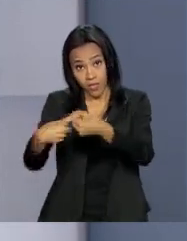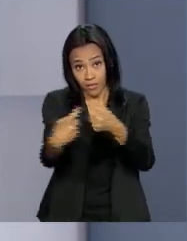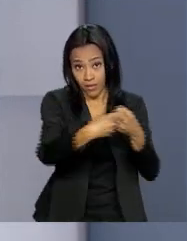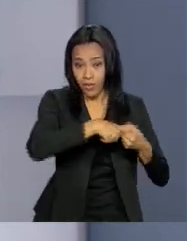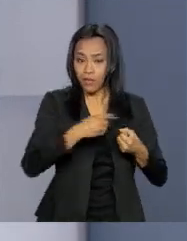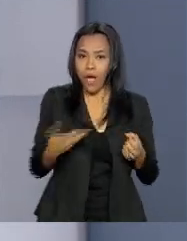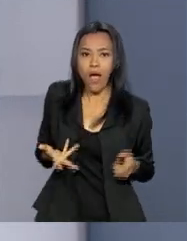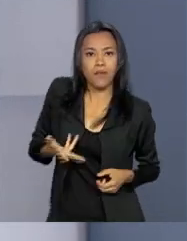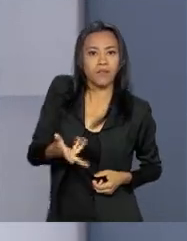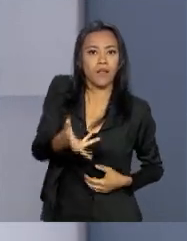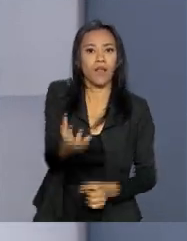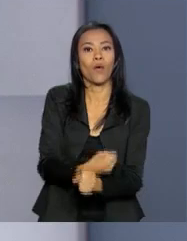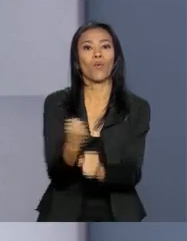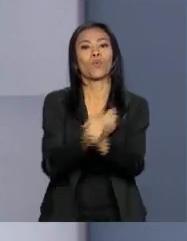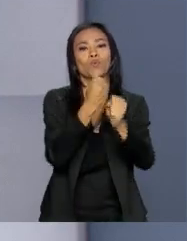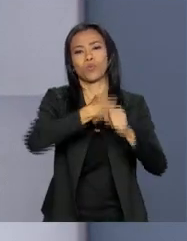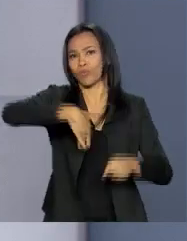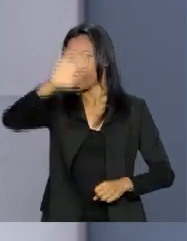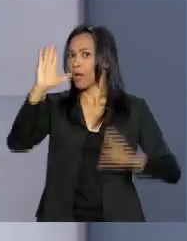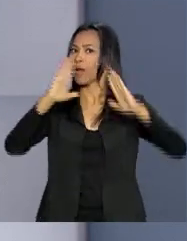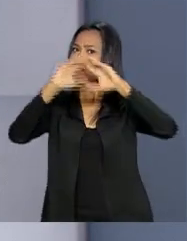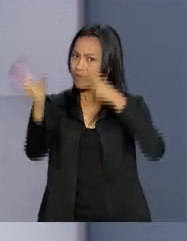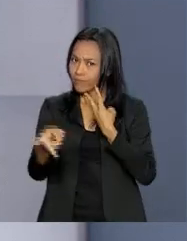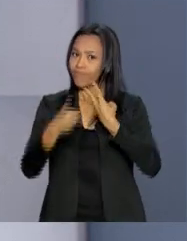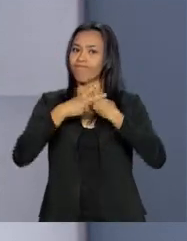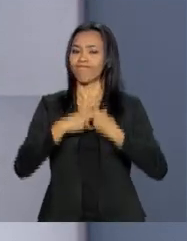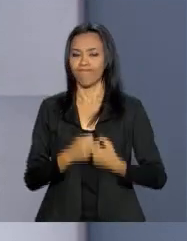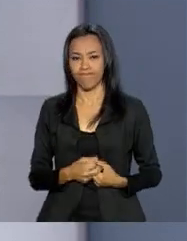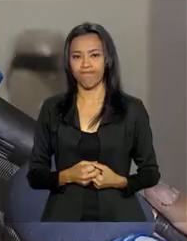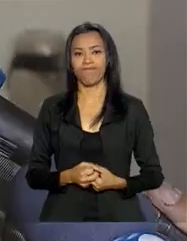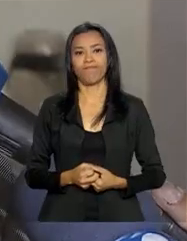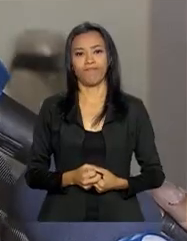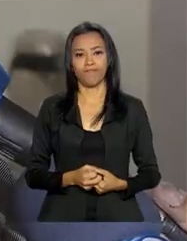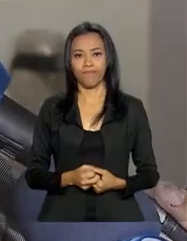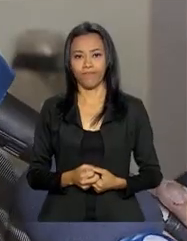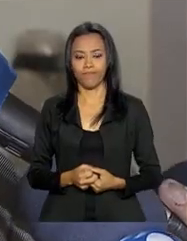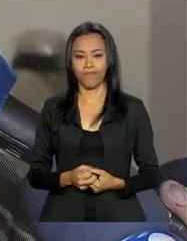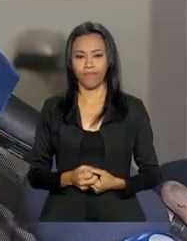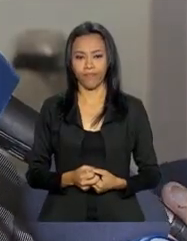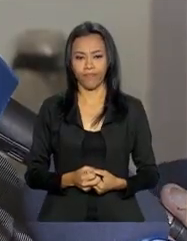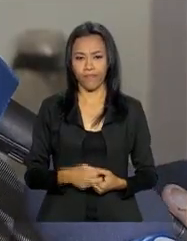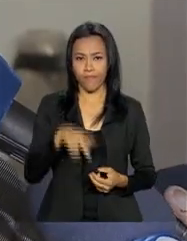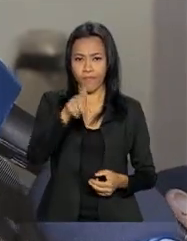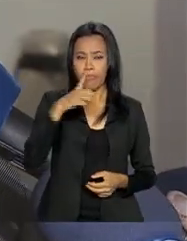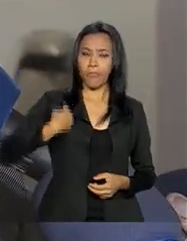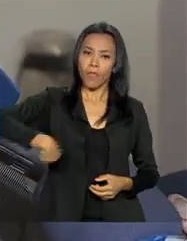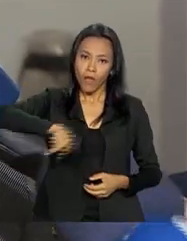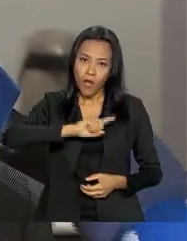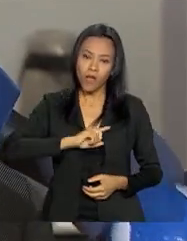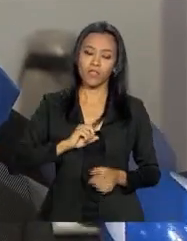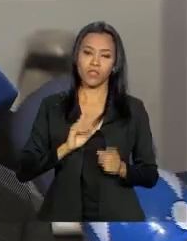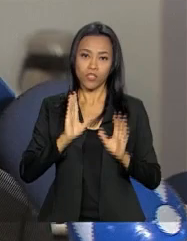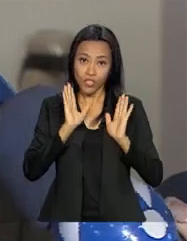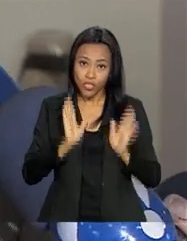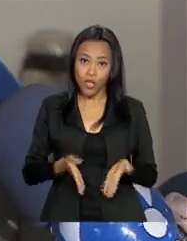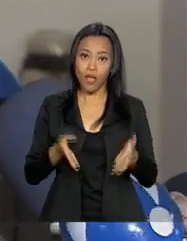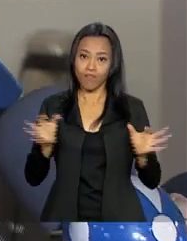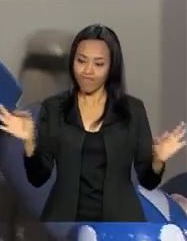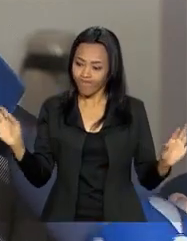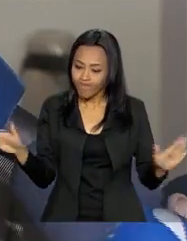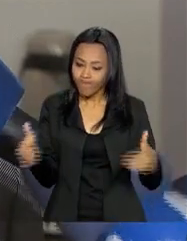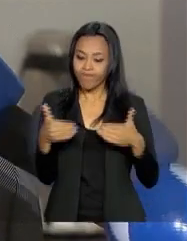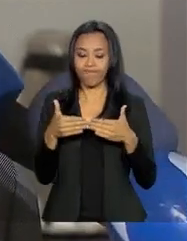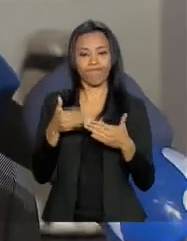acelerar a construção de mais unidades prisionais nós fechamos exatamente um protocolo